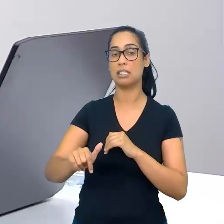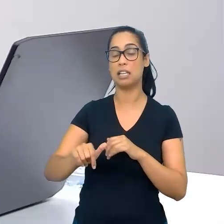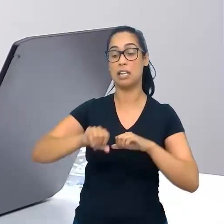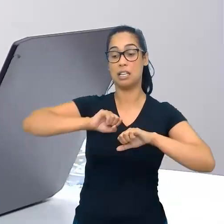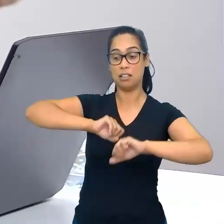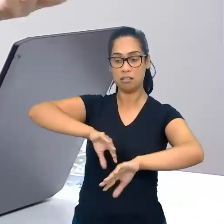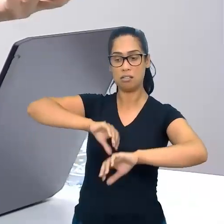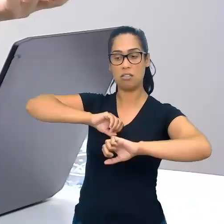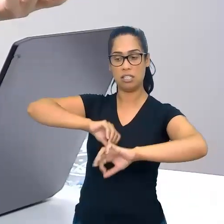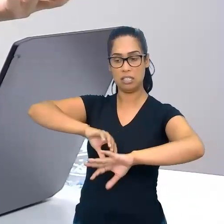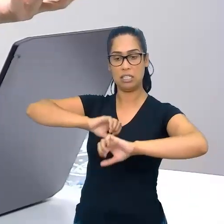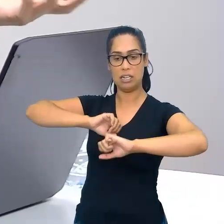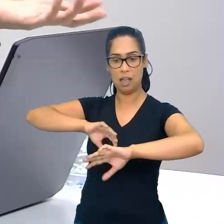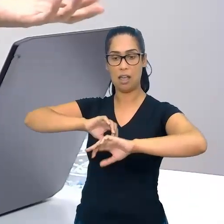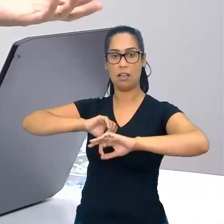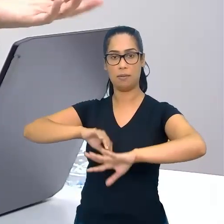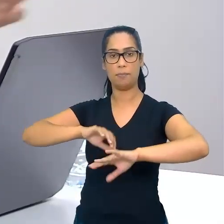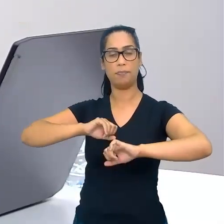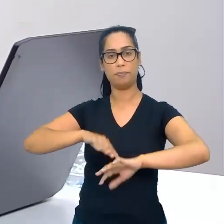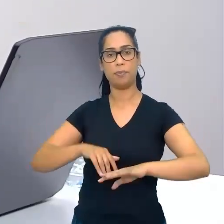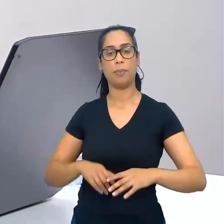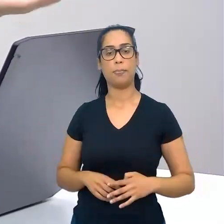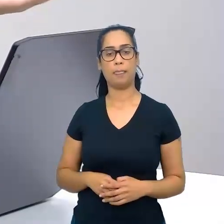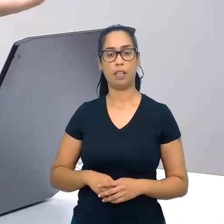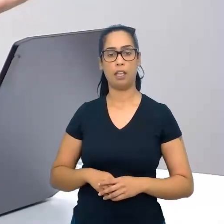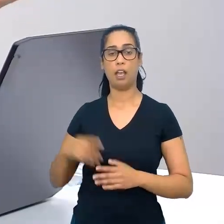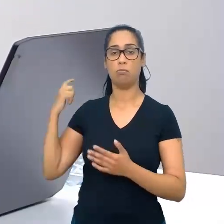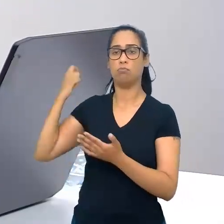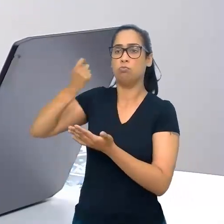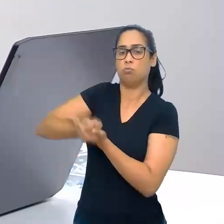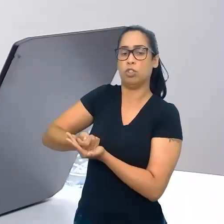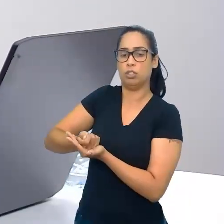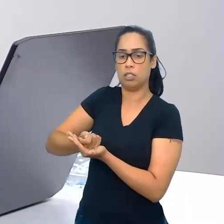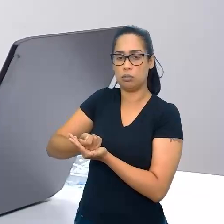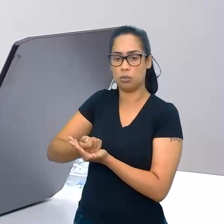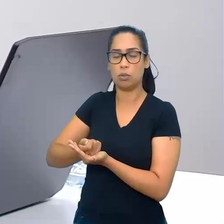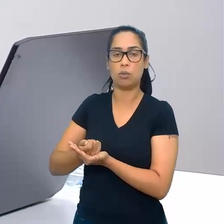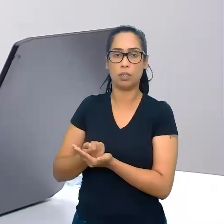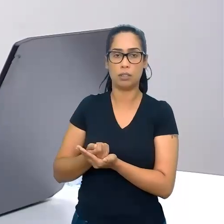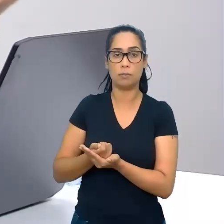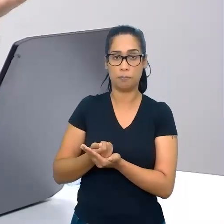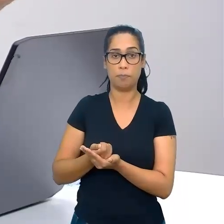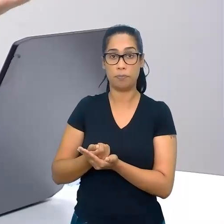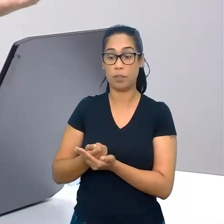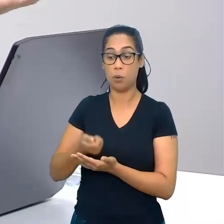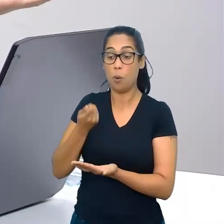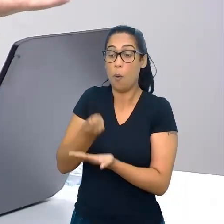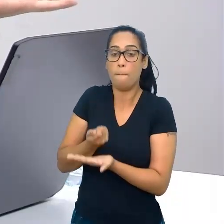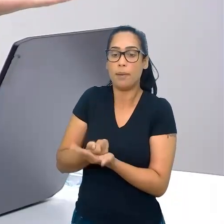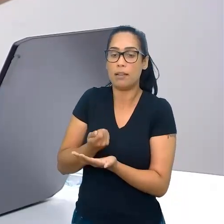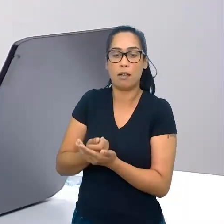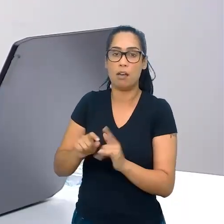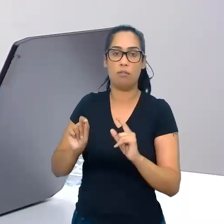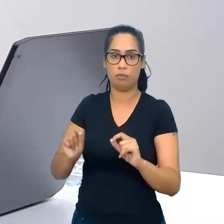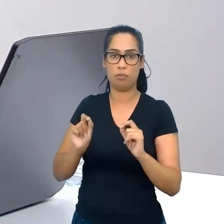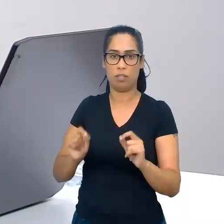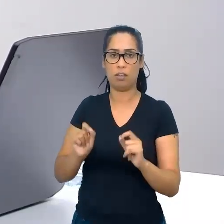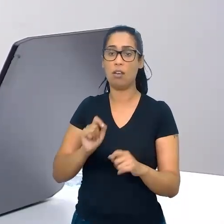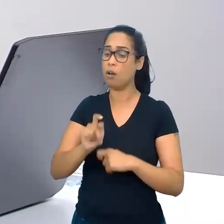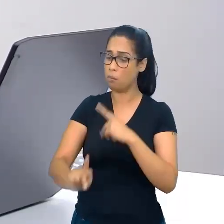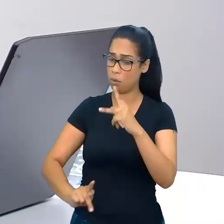adequadamente E aí disso se tem essa questão da língua enquanto comunicação